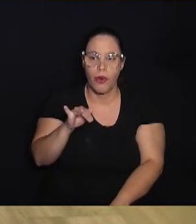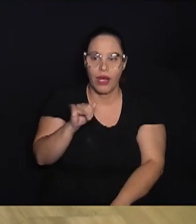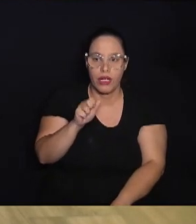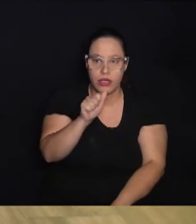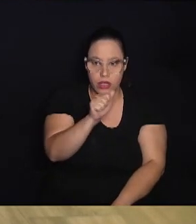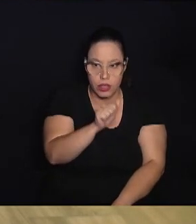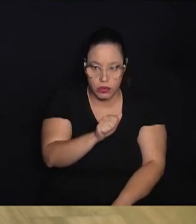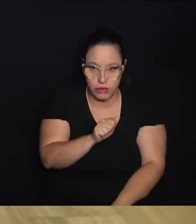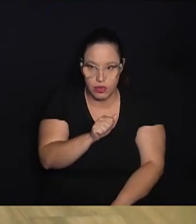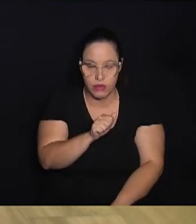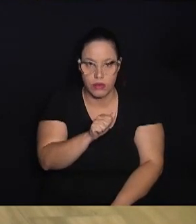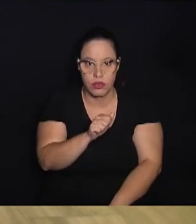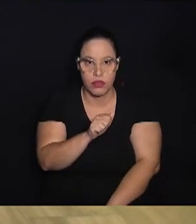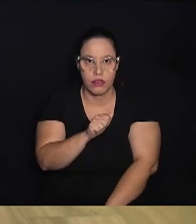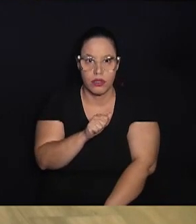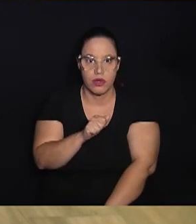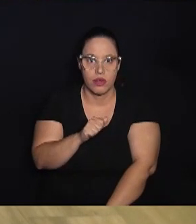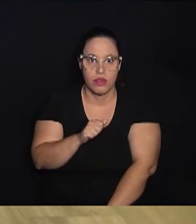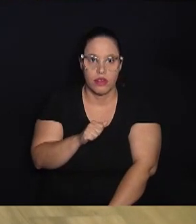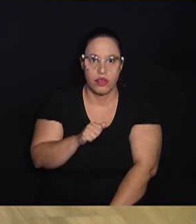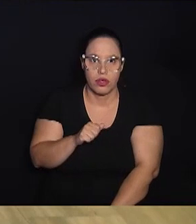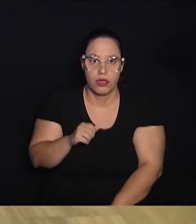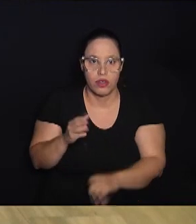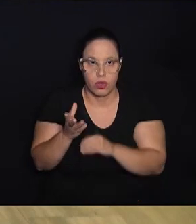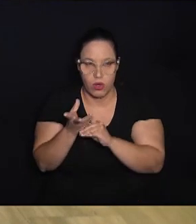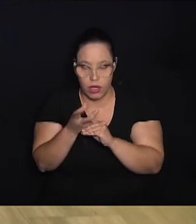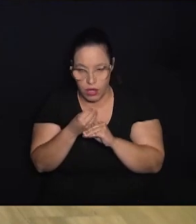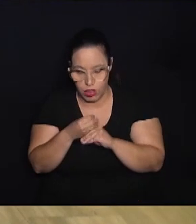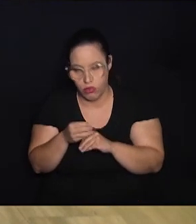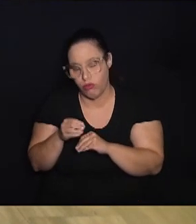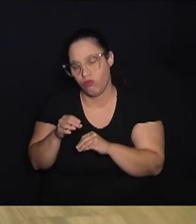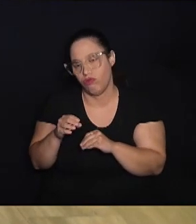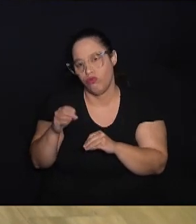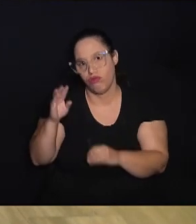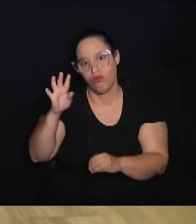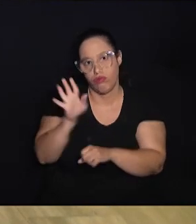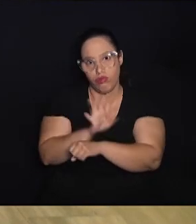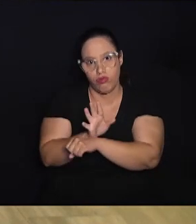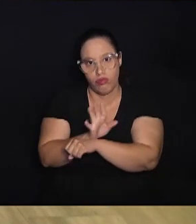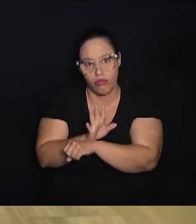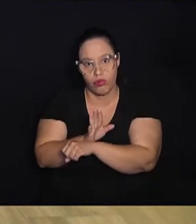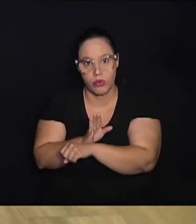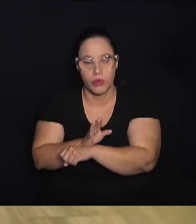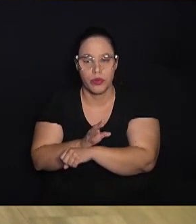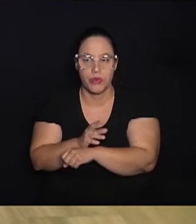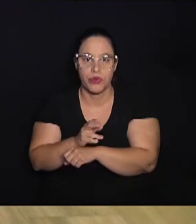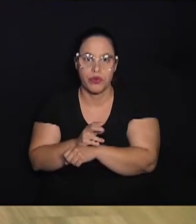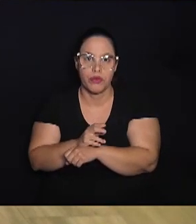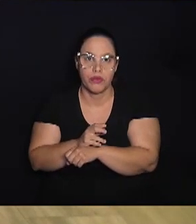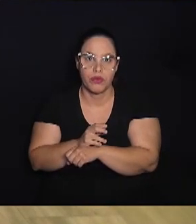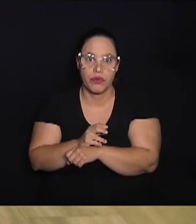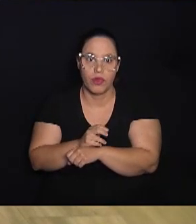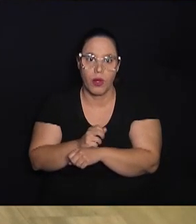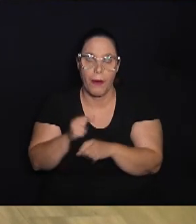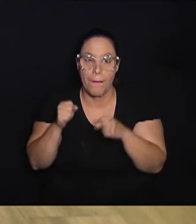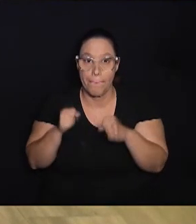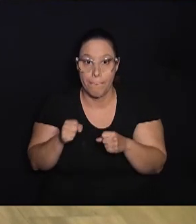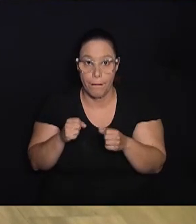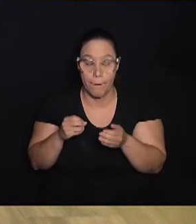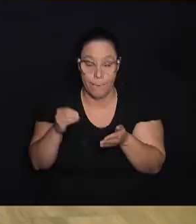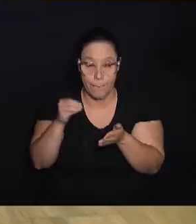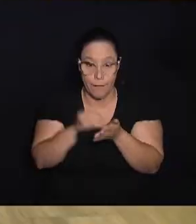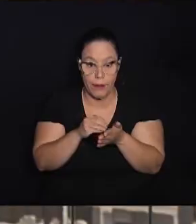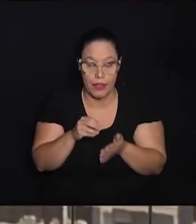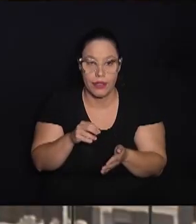também né e falando ainda de arte cultura os cineastas amadores de Campinas e região podem se inscrever no primeiro